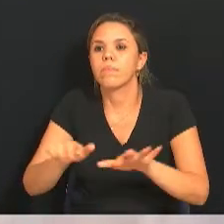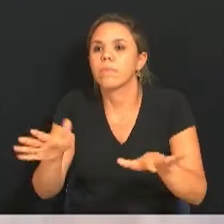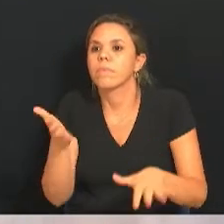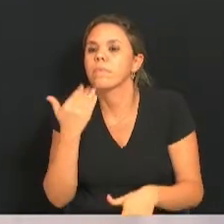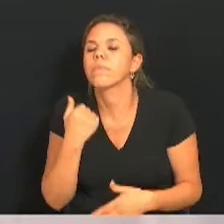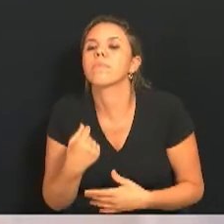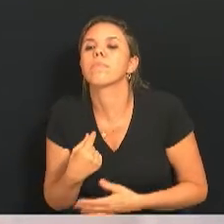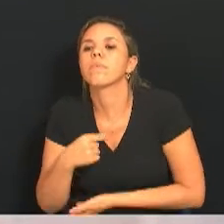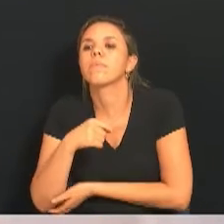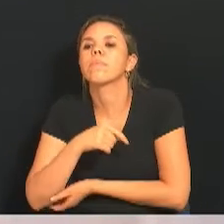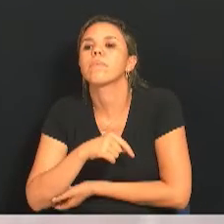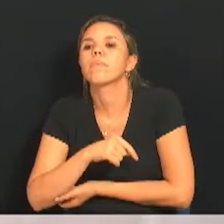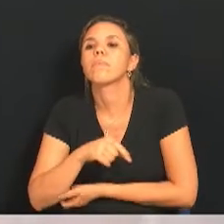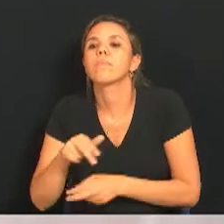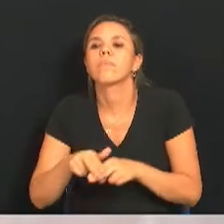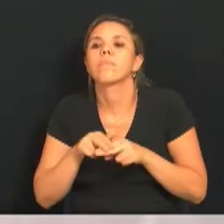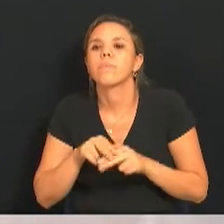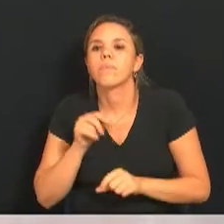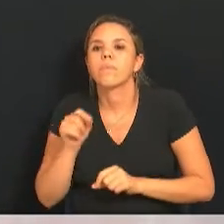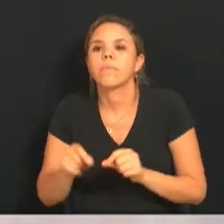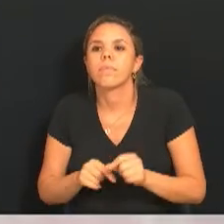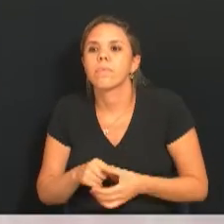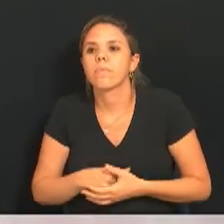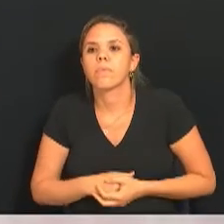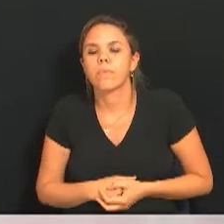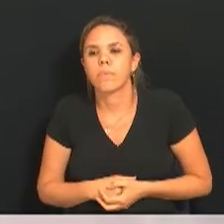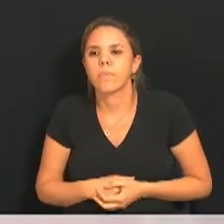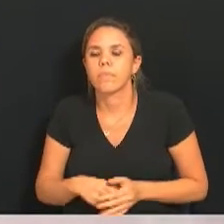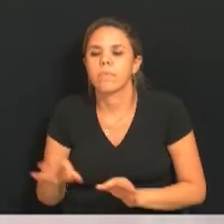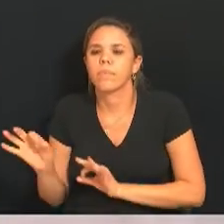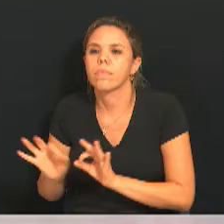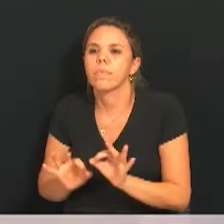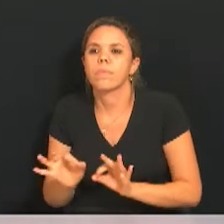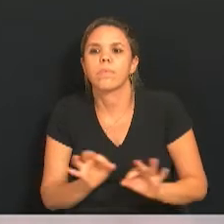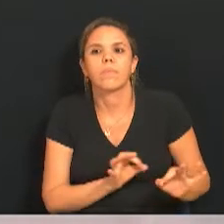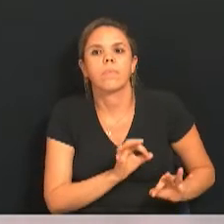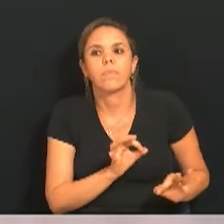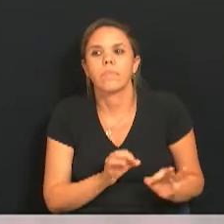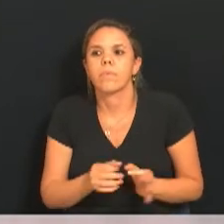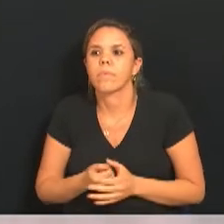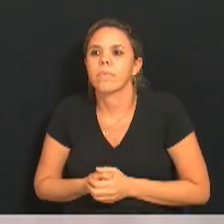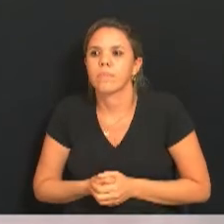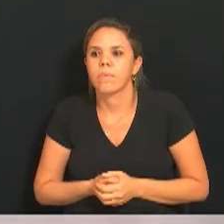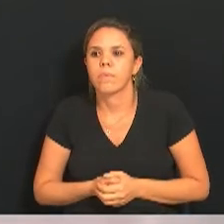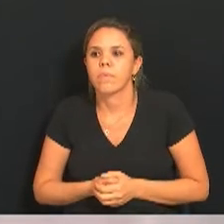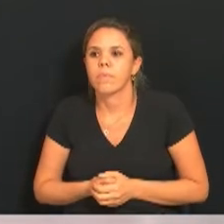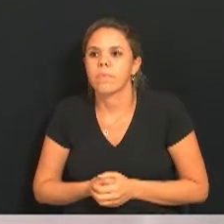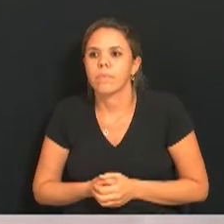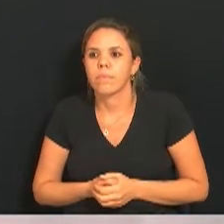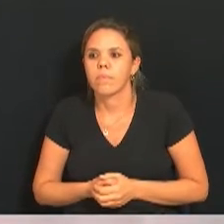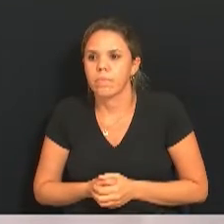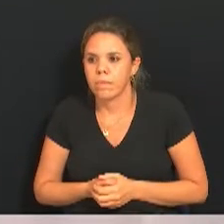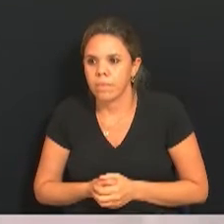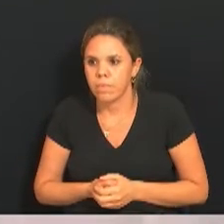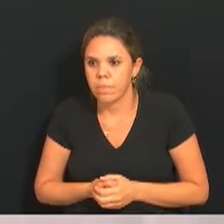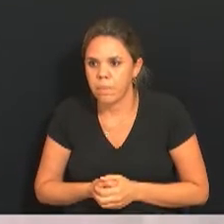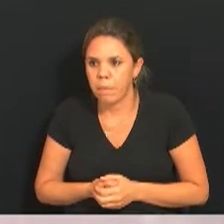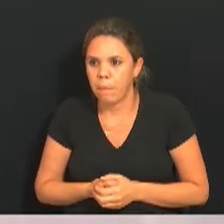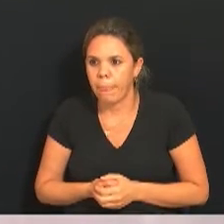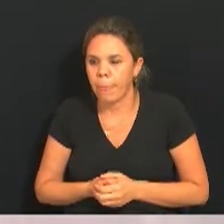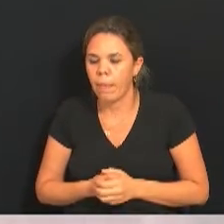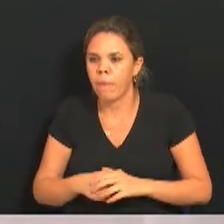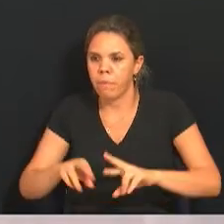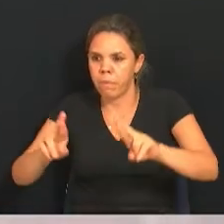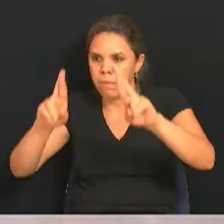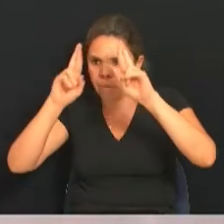uma questão de organização, né, e por uma questão também de respeito